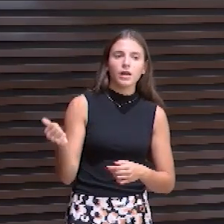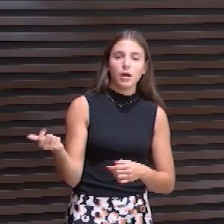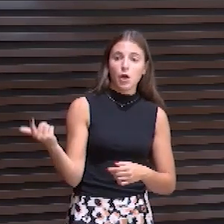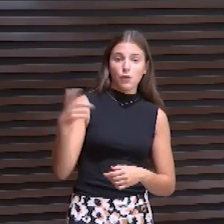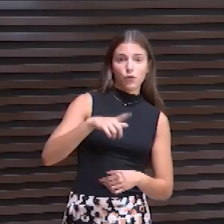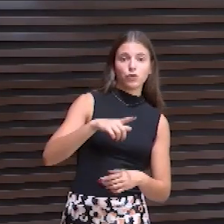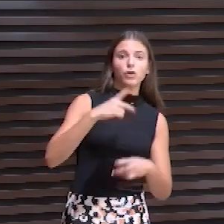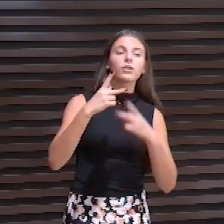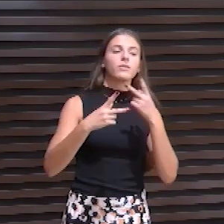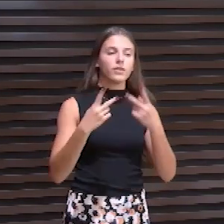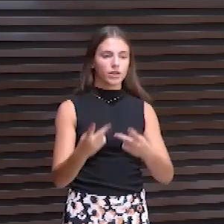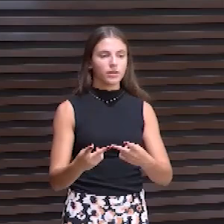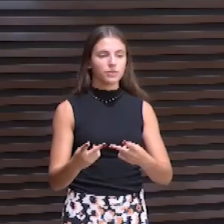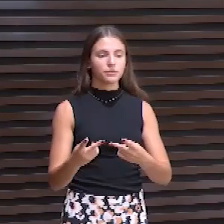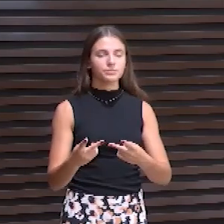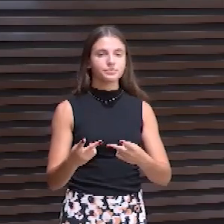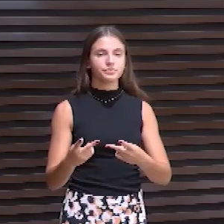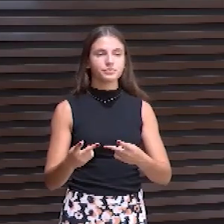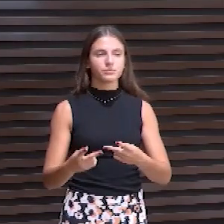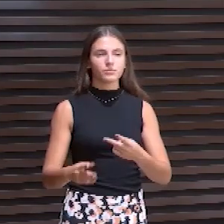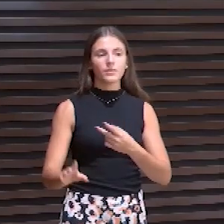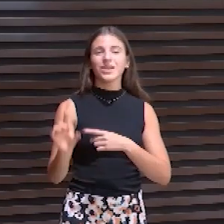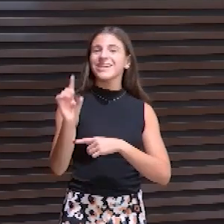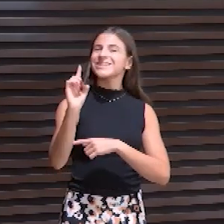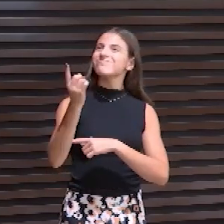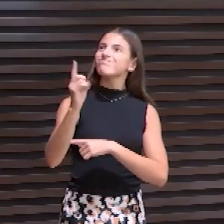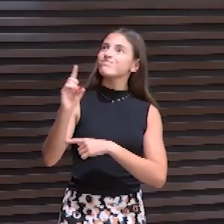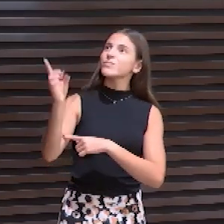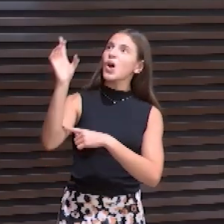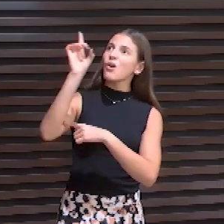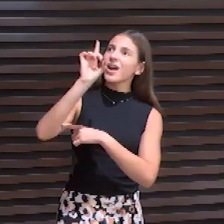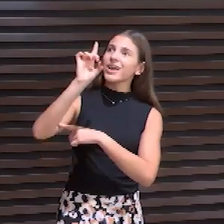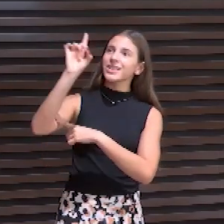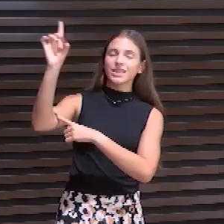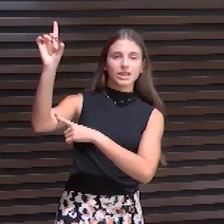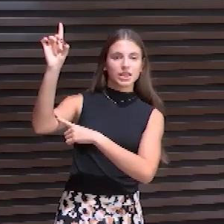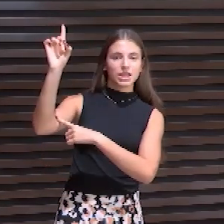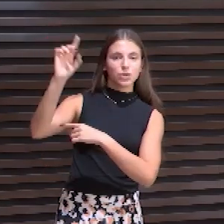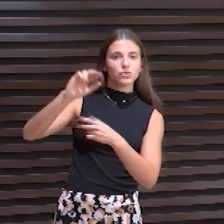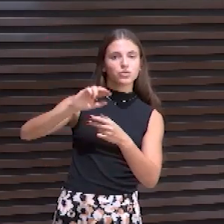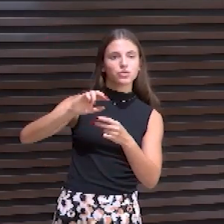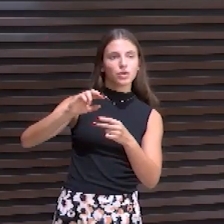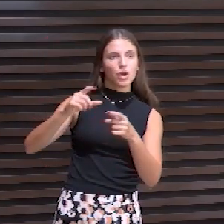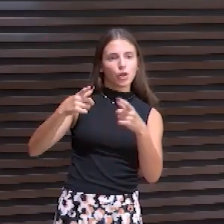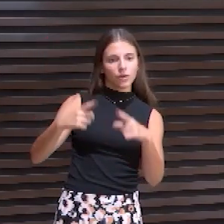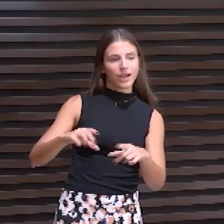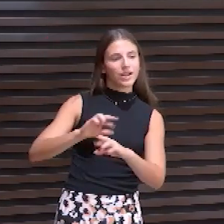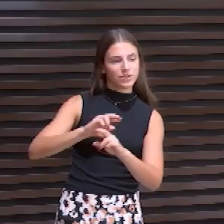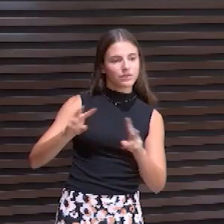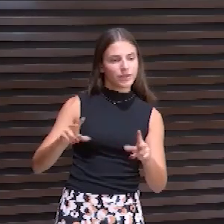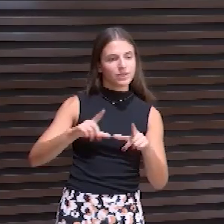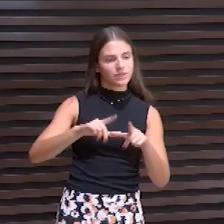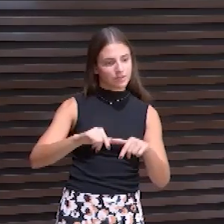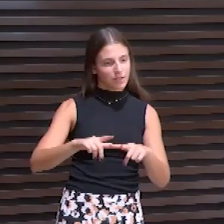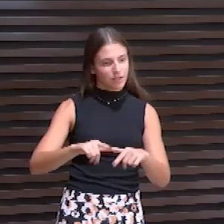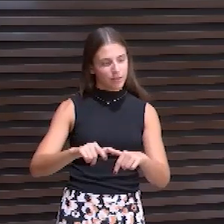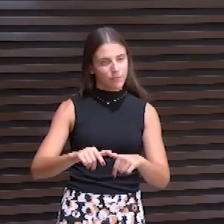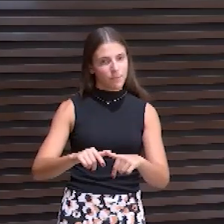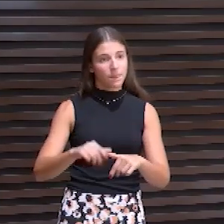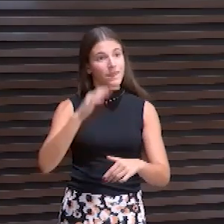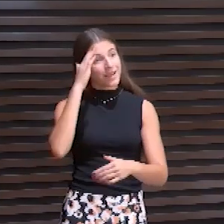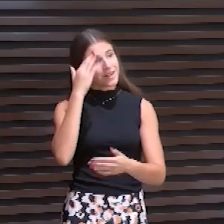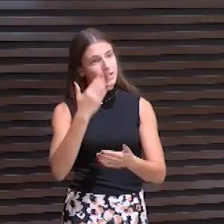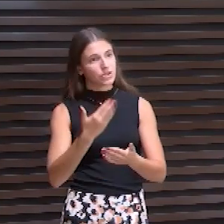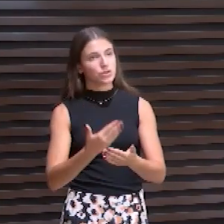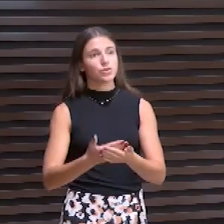proclamando? Ele voltou proclamando, não há Deus em outro lugar senão em Israel. Voltou crendo no Deus de Israel, aquele